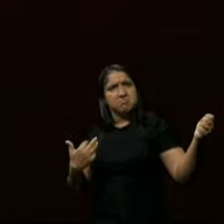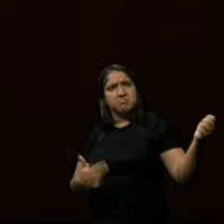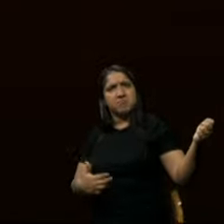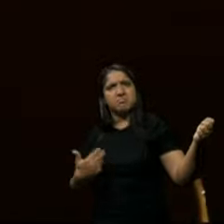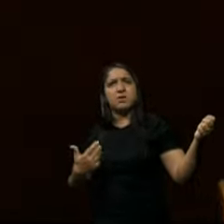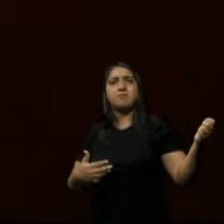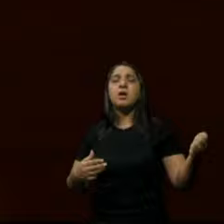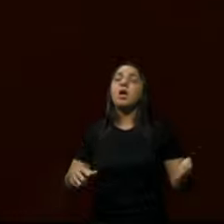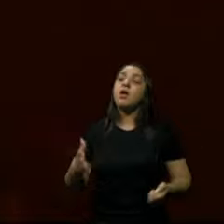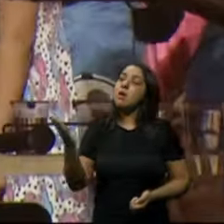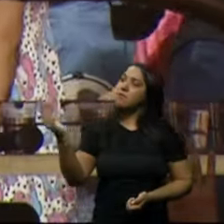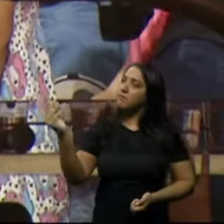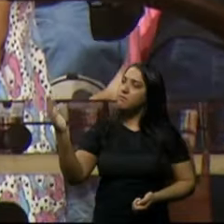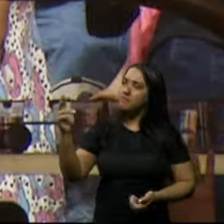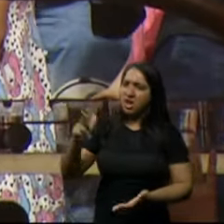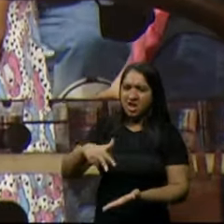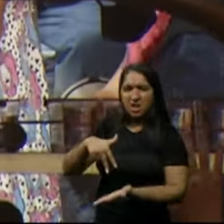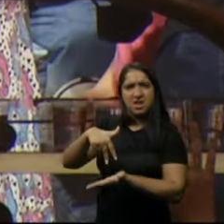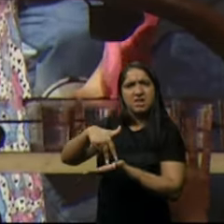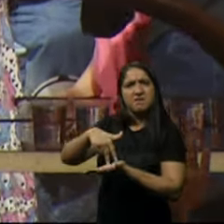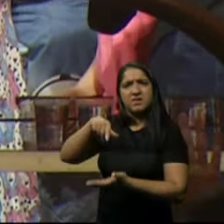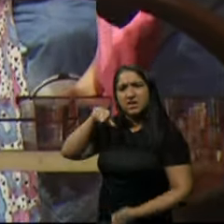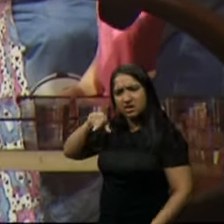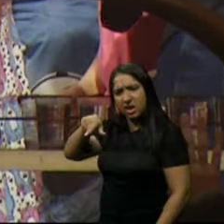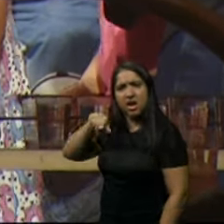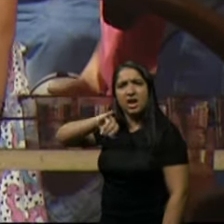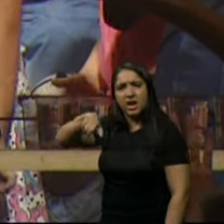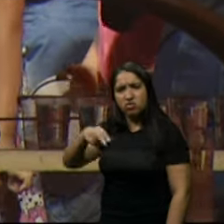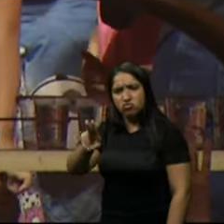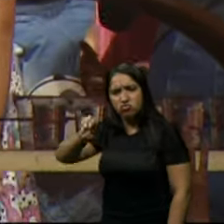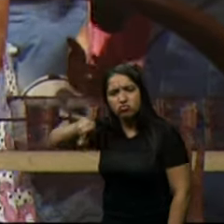levantar ela agora vem ministrar a